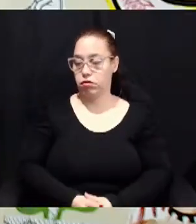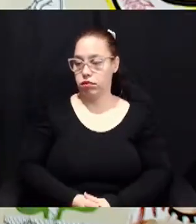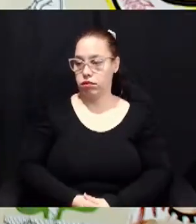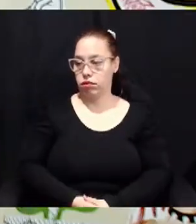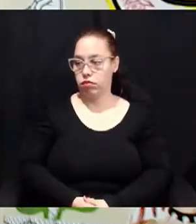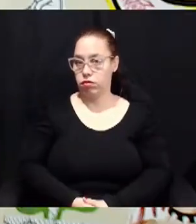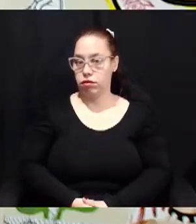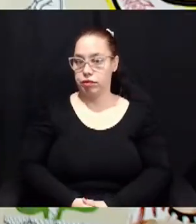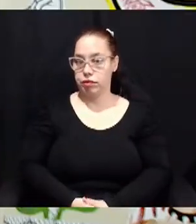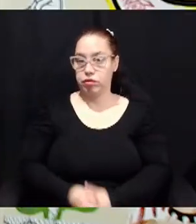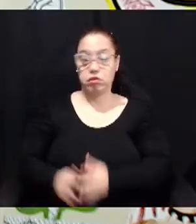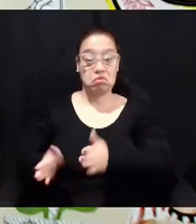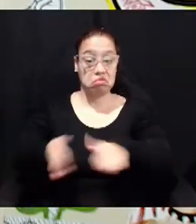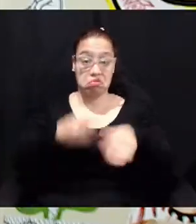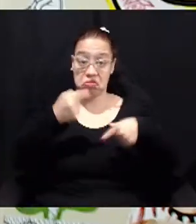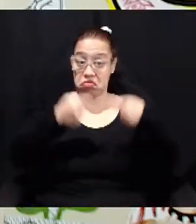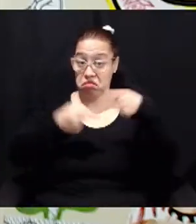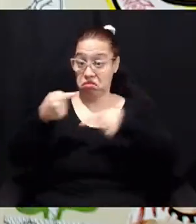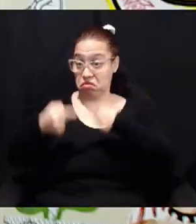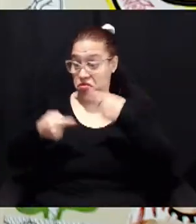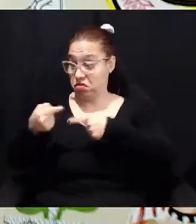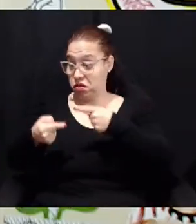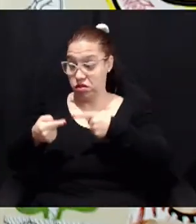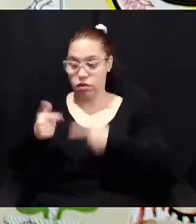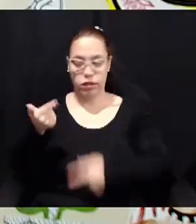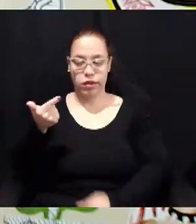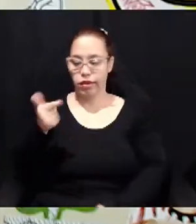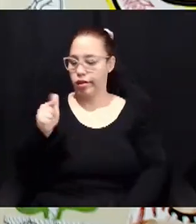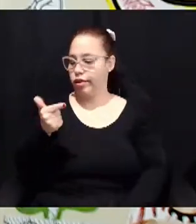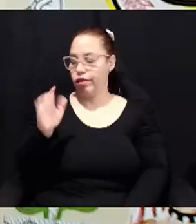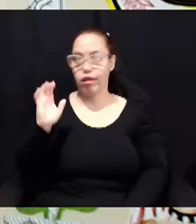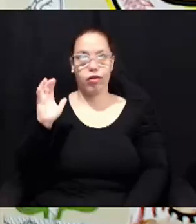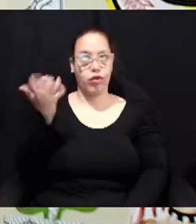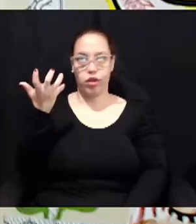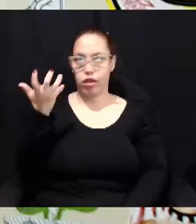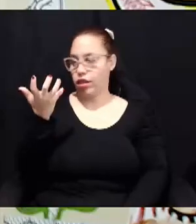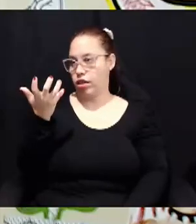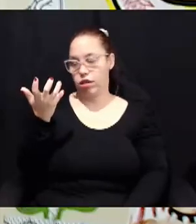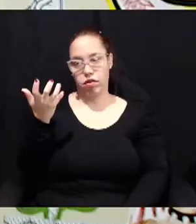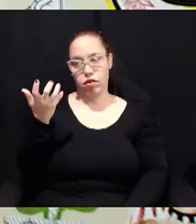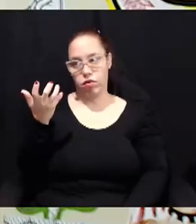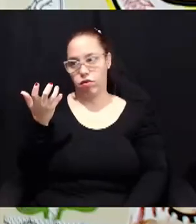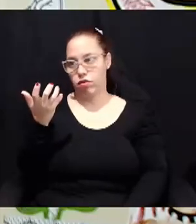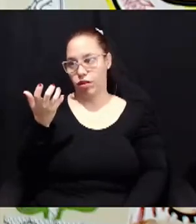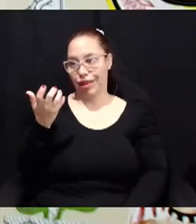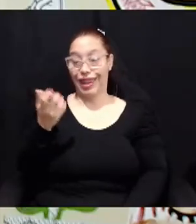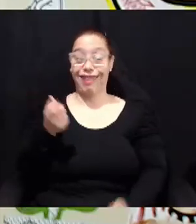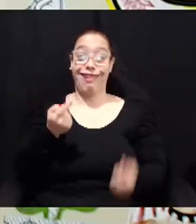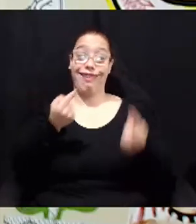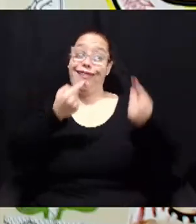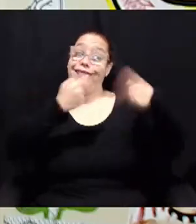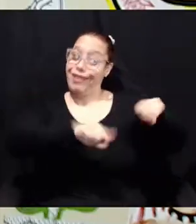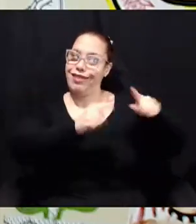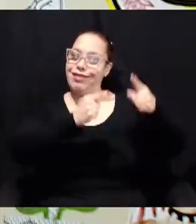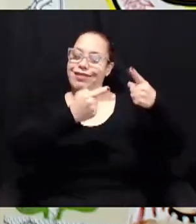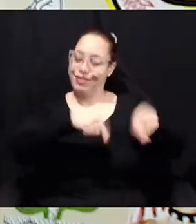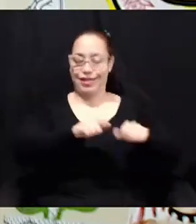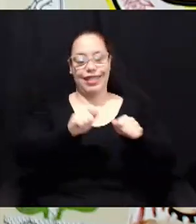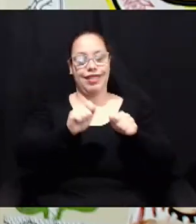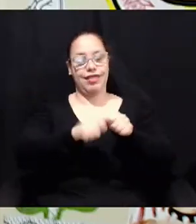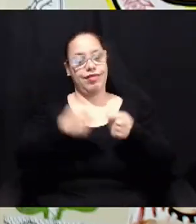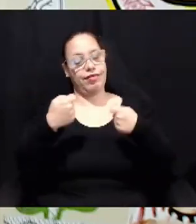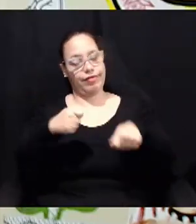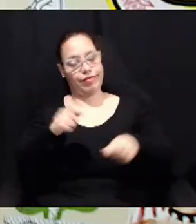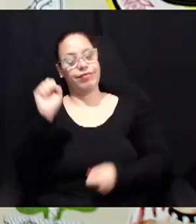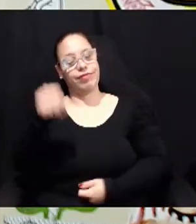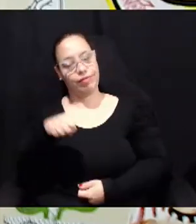promover discussões que até então não estavam acontecendo, fazer as alfinetadas que a gente precisa fazer, porque no fim das contas